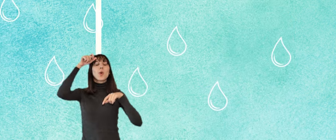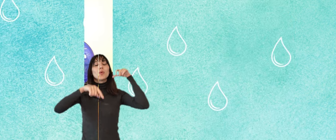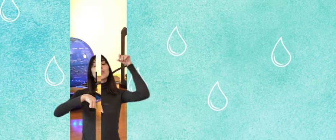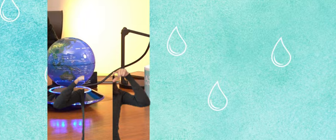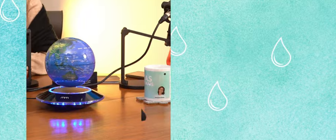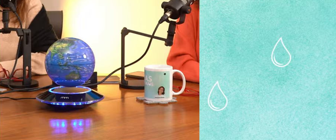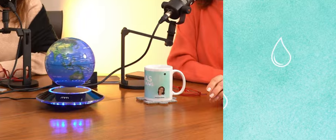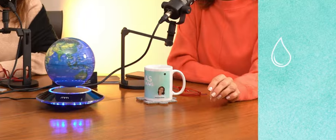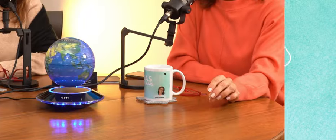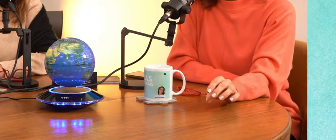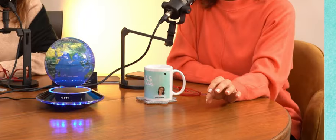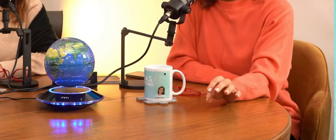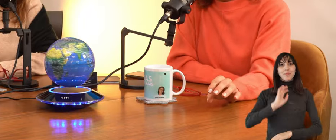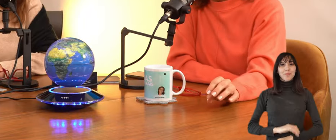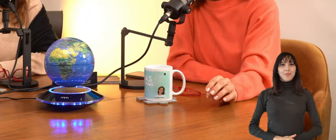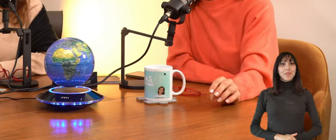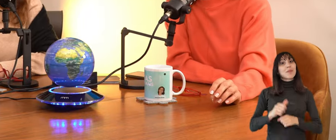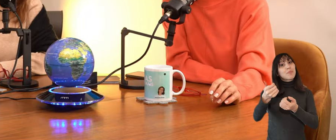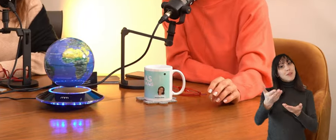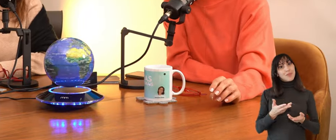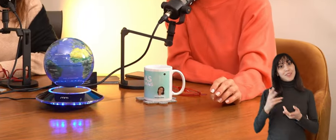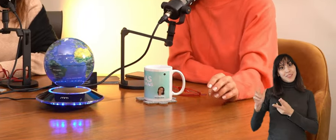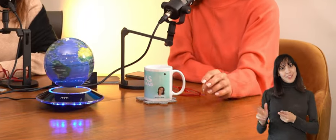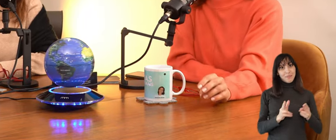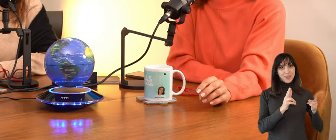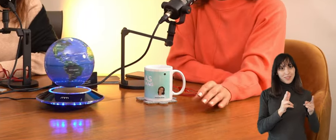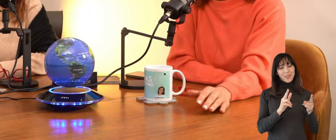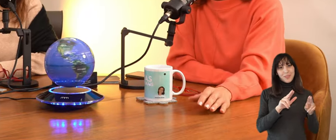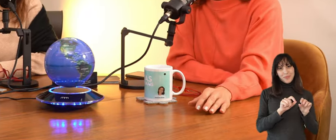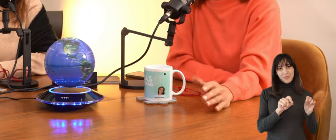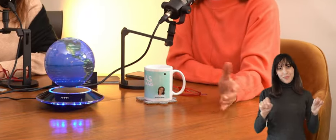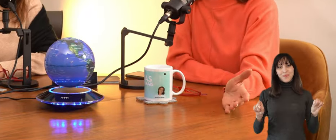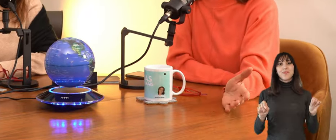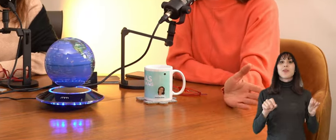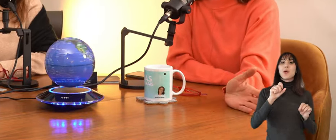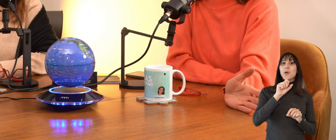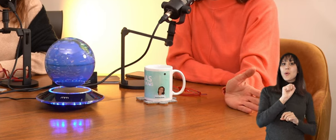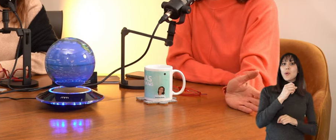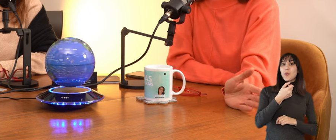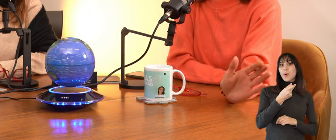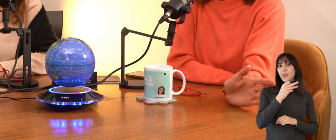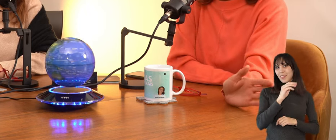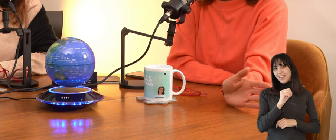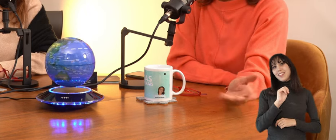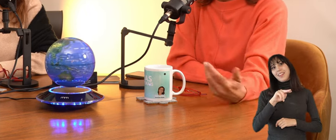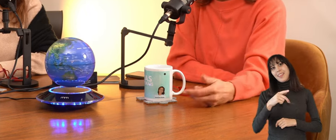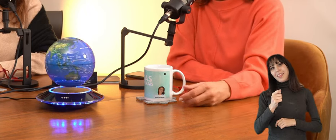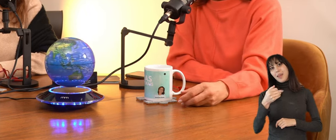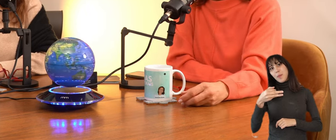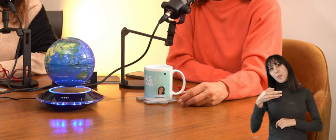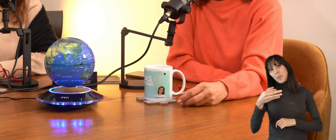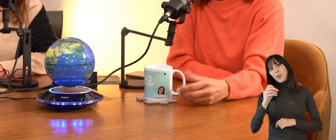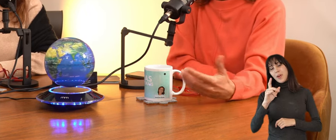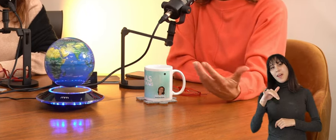intemporais damos as boas-vindas a mais um episódio das gotas intemporais proporcionamos conversas desde a ciência à